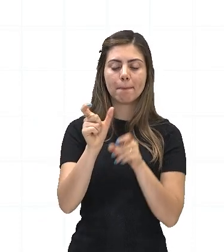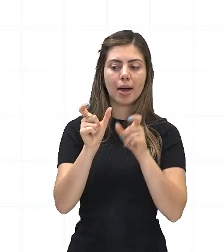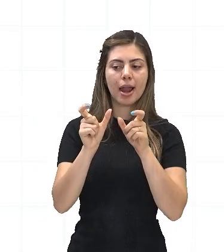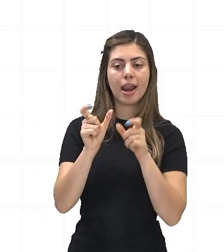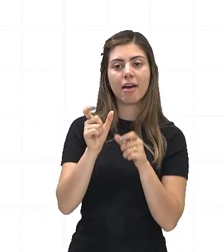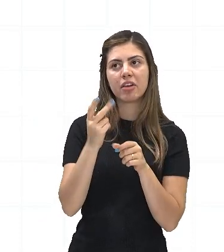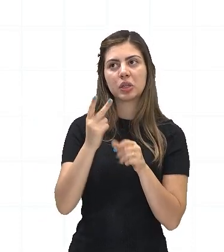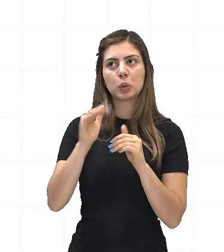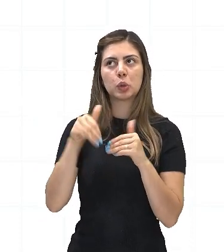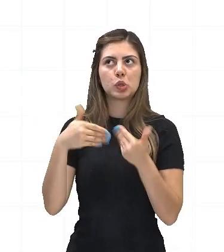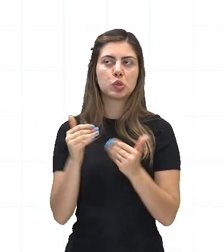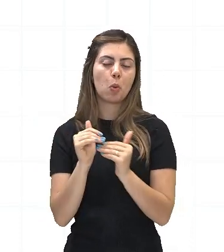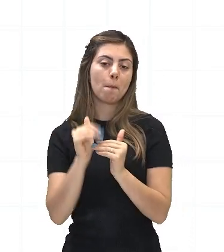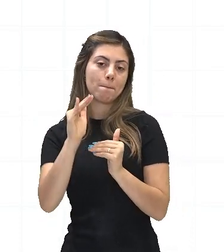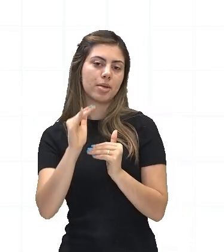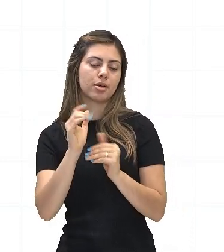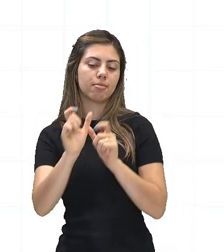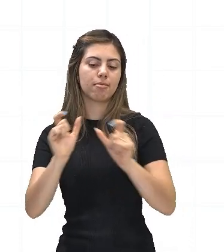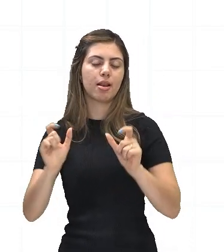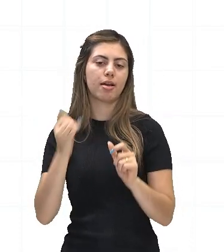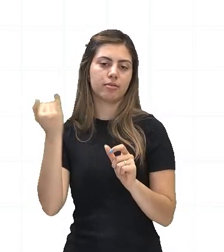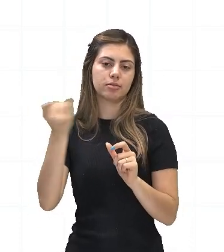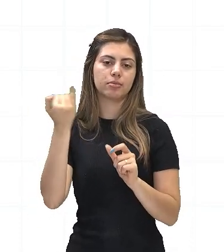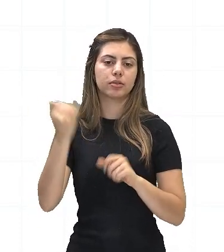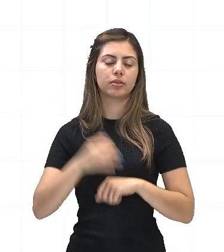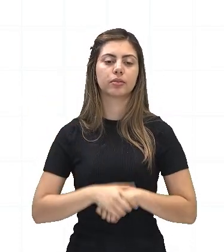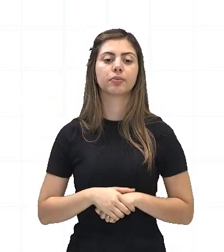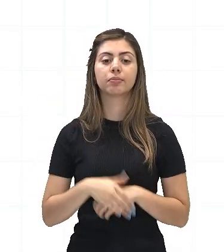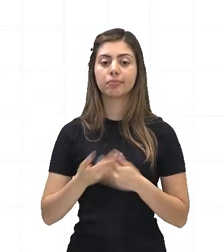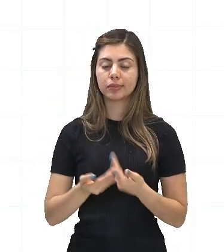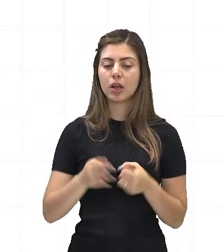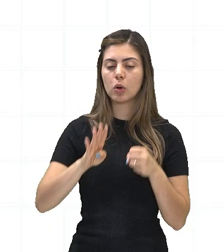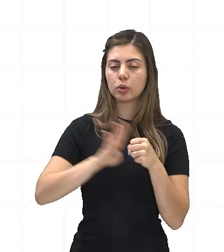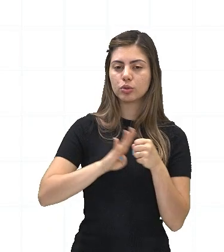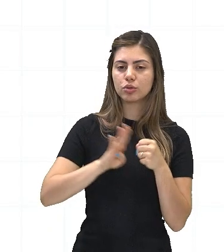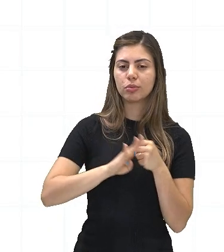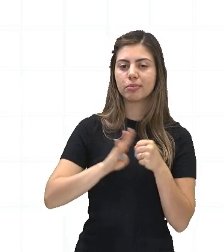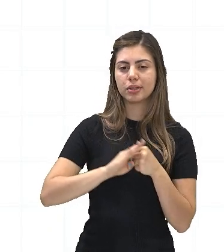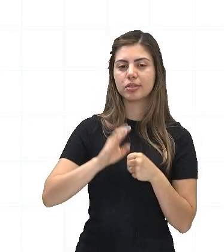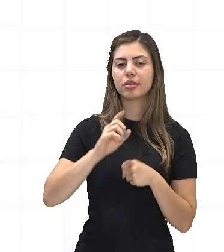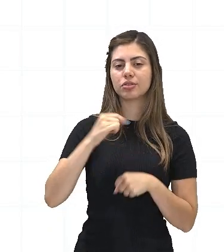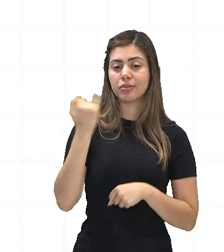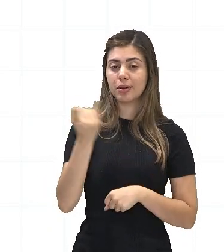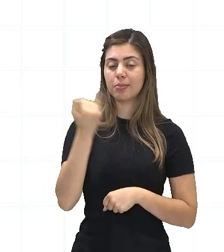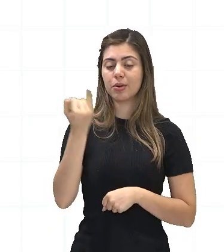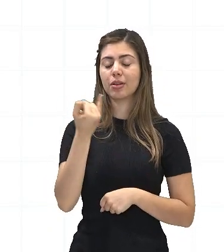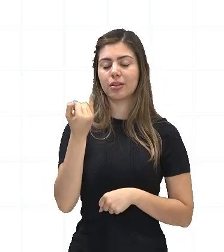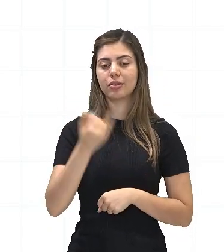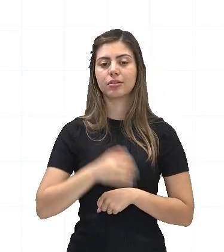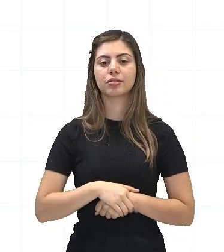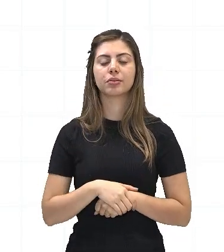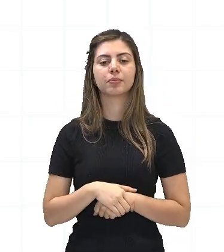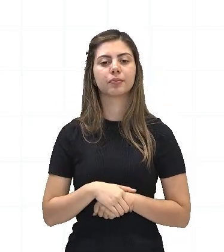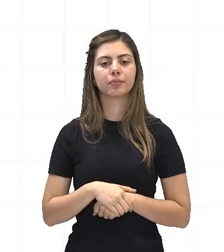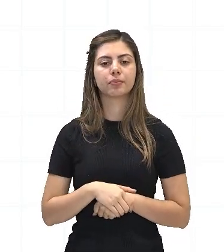de repente, substantivo ocupando a importância das informações, não é? Então, vou mostrar para vocês